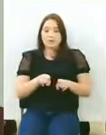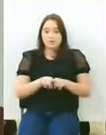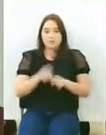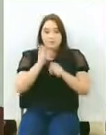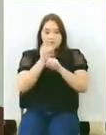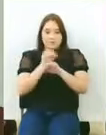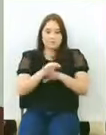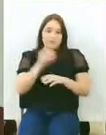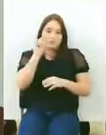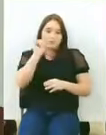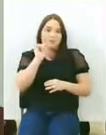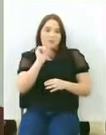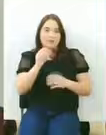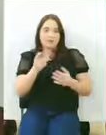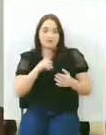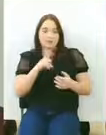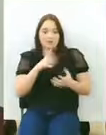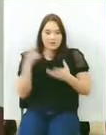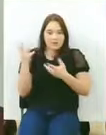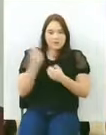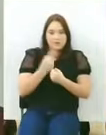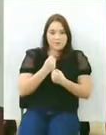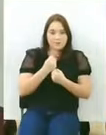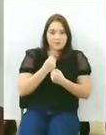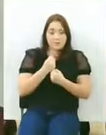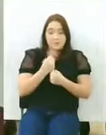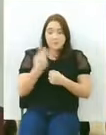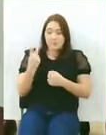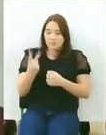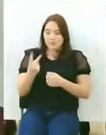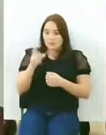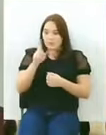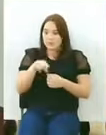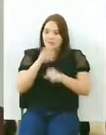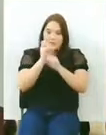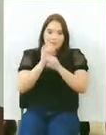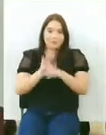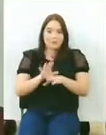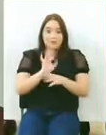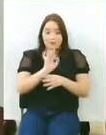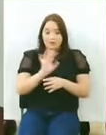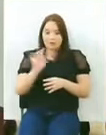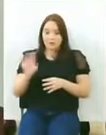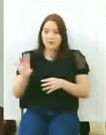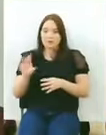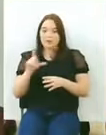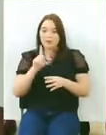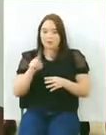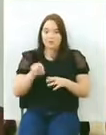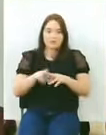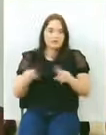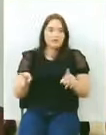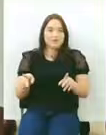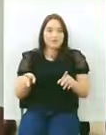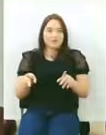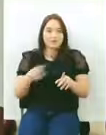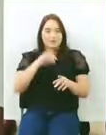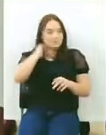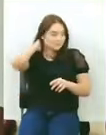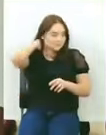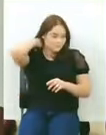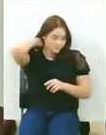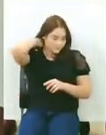e outra é a bênção de quem recebe o serviço. Os dois são abençoados, mas cada um de uma